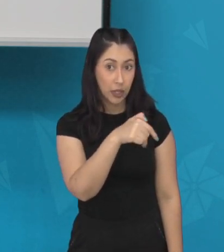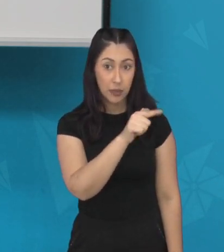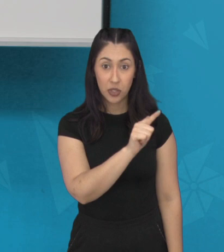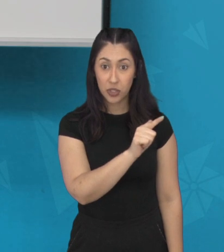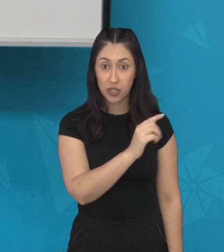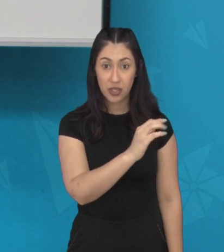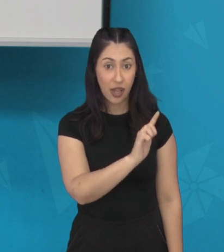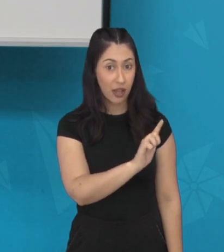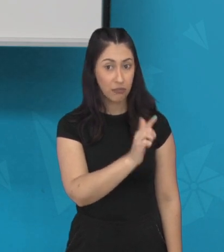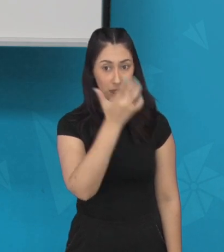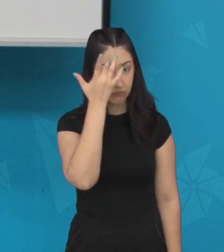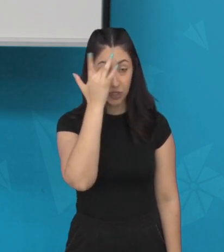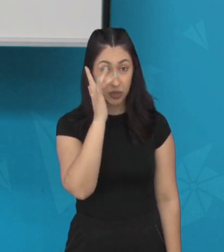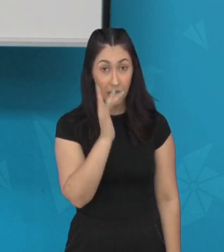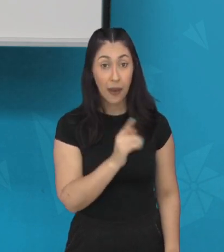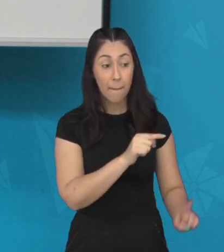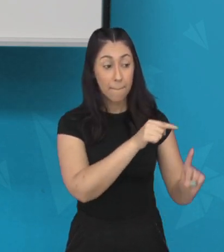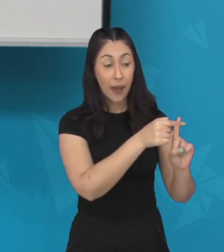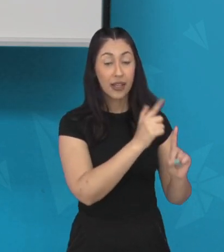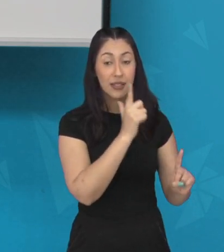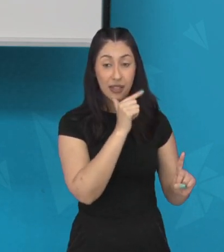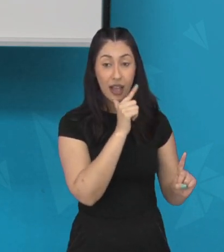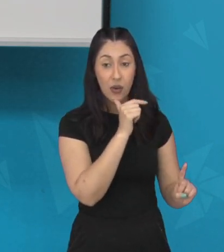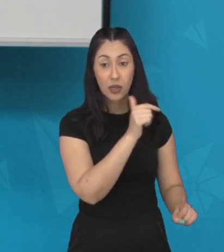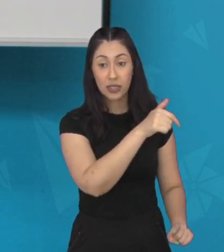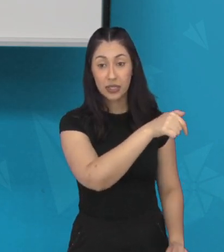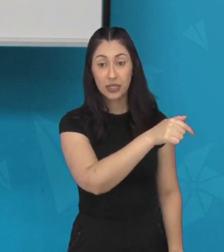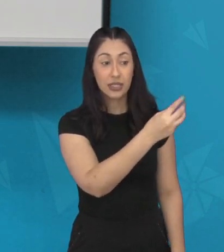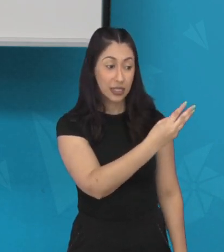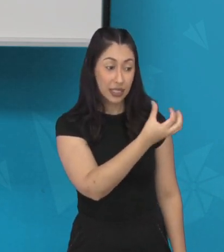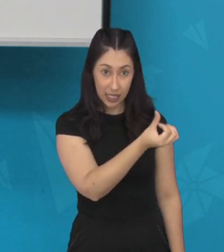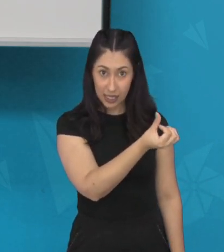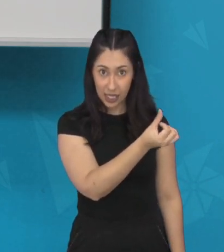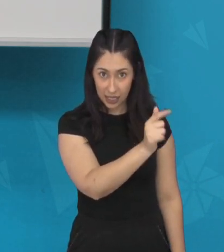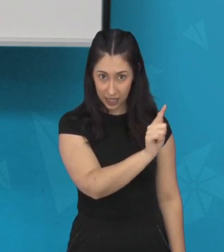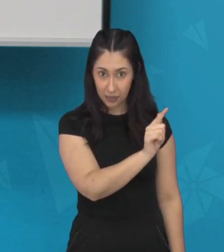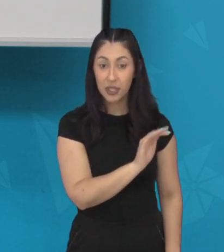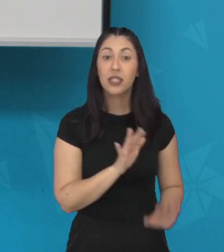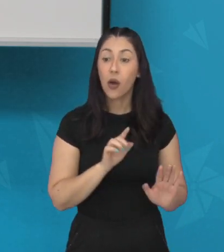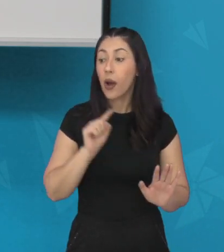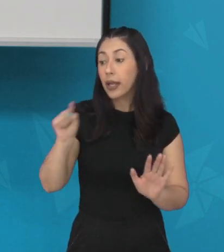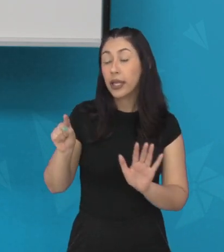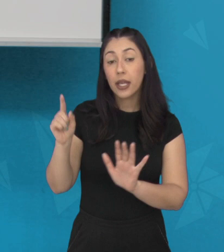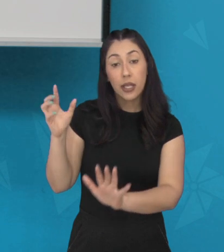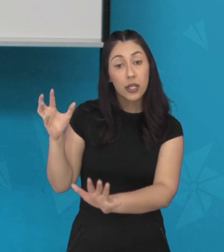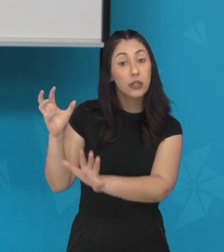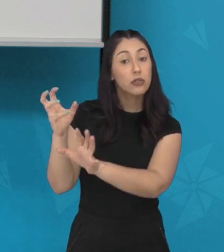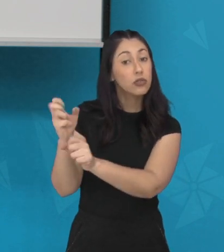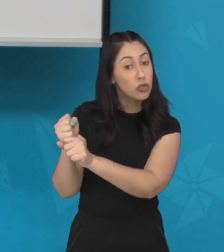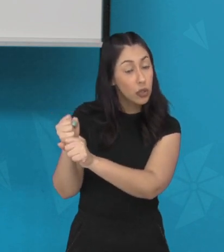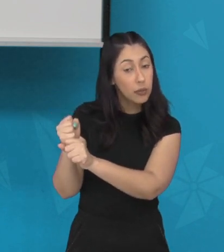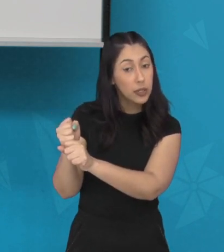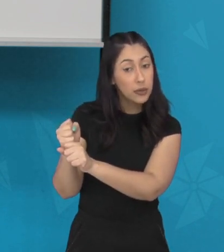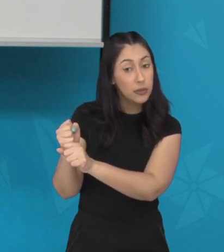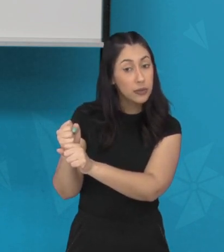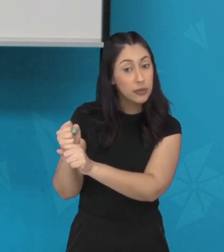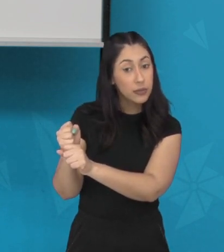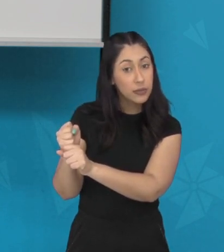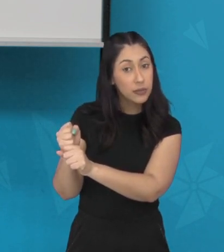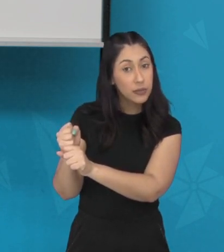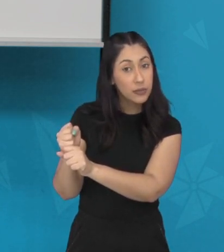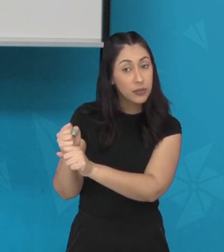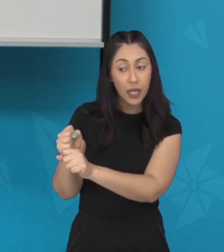de magnésio mais 36 gramas de água. A partir disso a gente faz a soma desse ácido clorídrico com hidróxido de magnésio, né, o número de